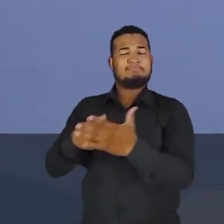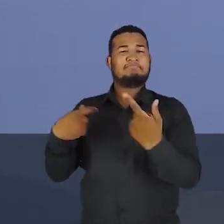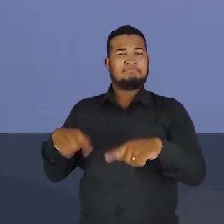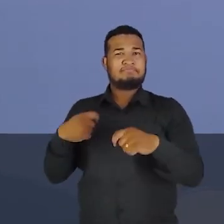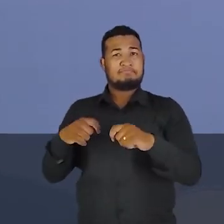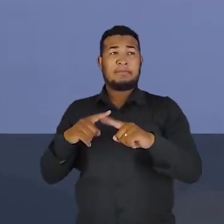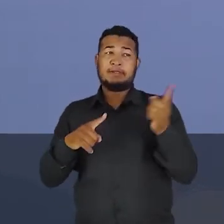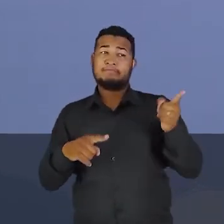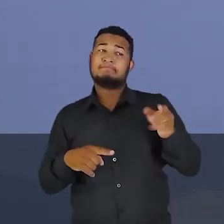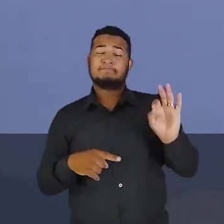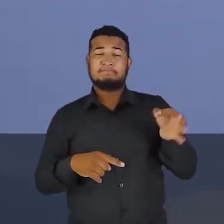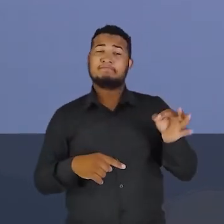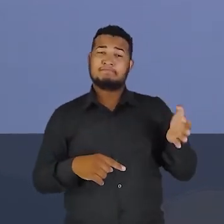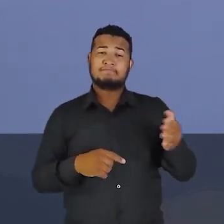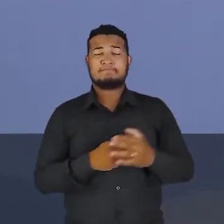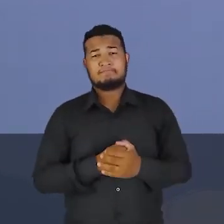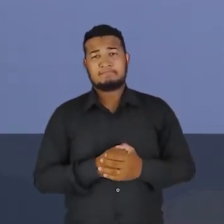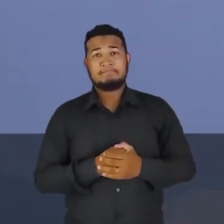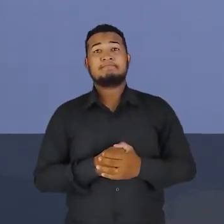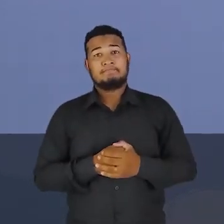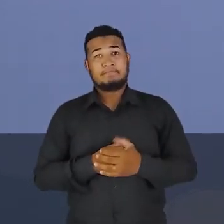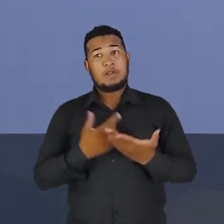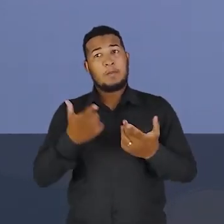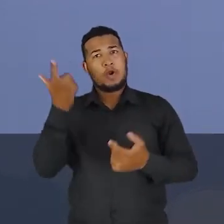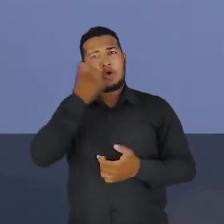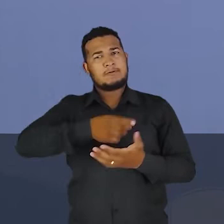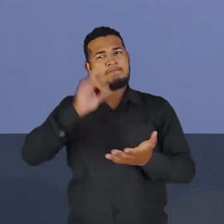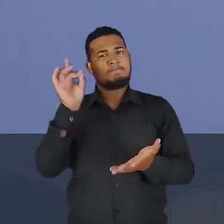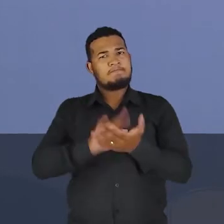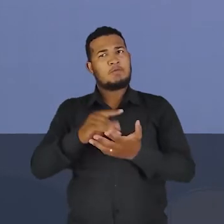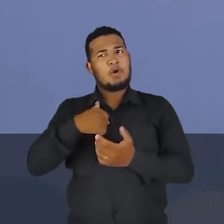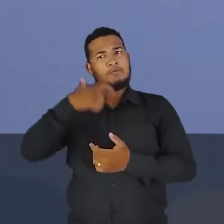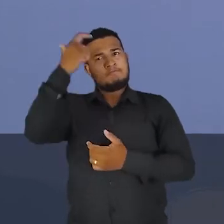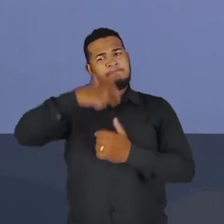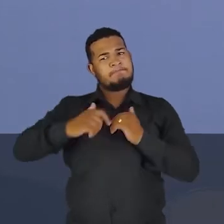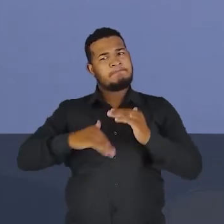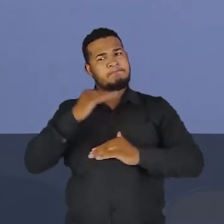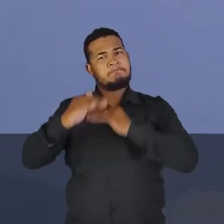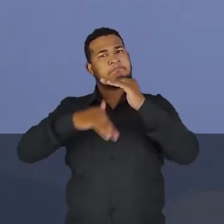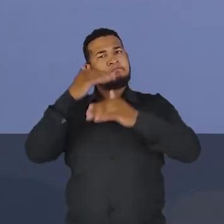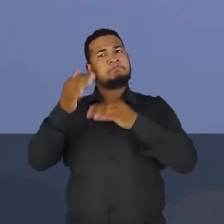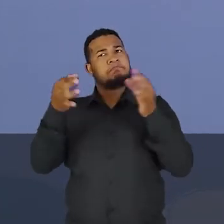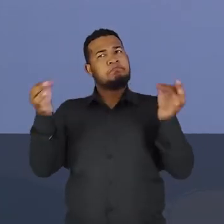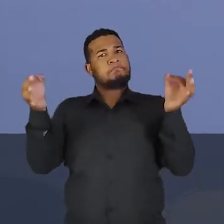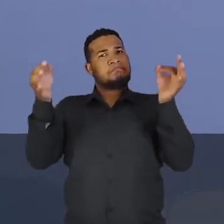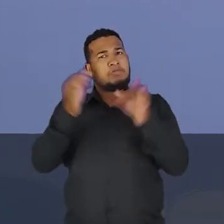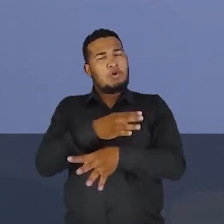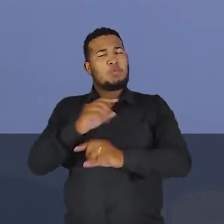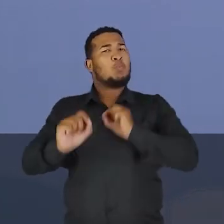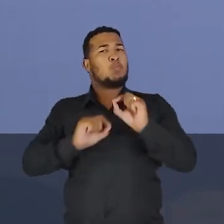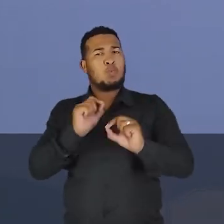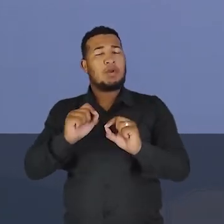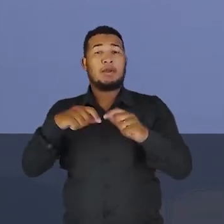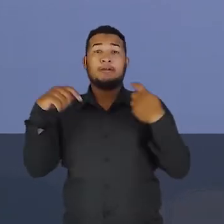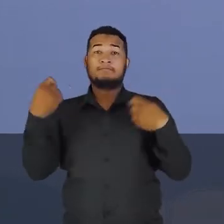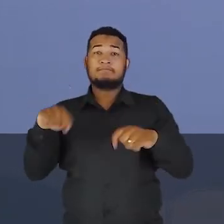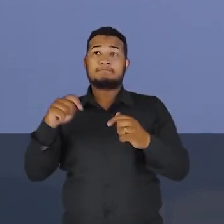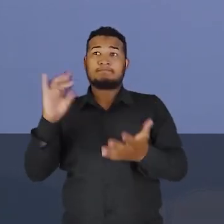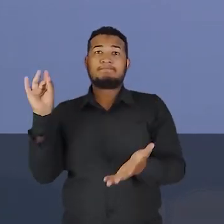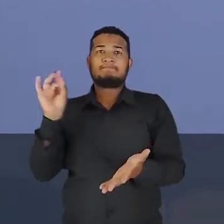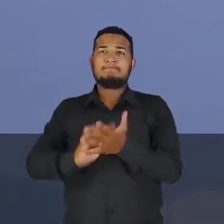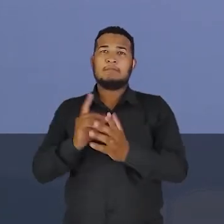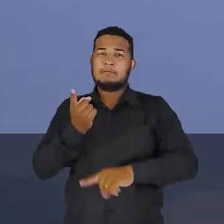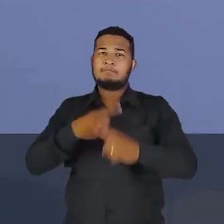ela tem razão. Então, para ser um indivíduo desenvolvido plenamente, você precisa